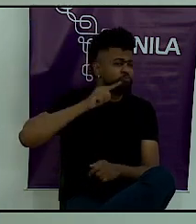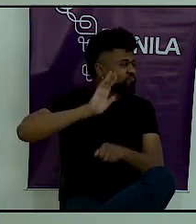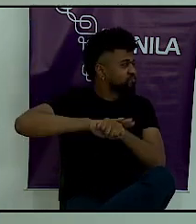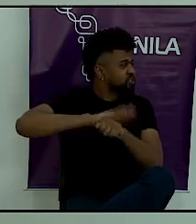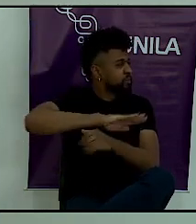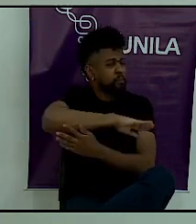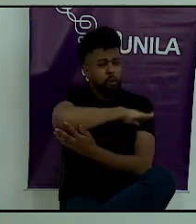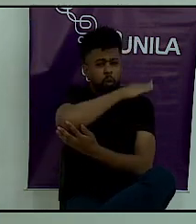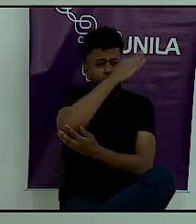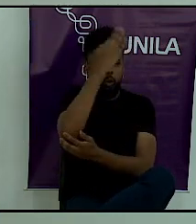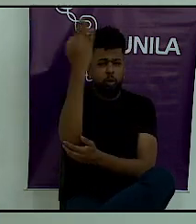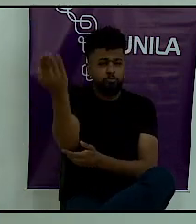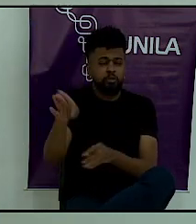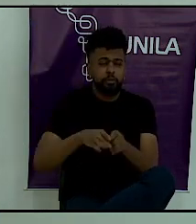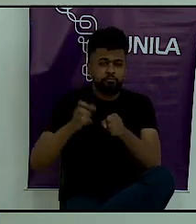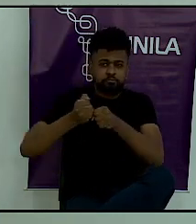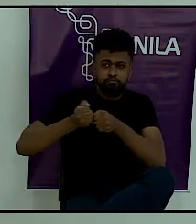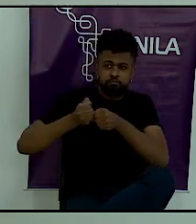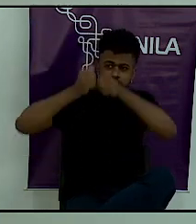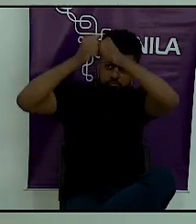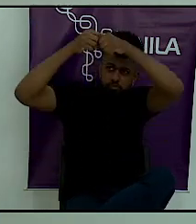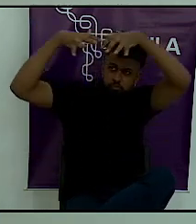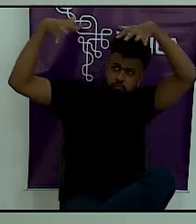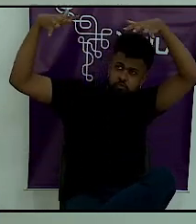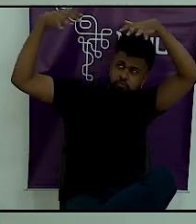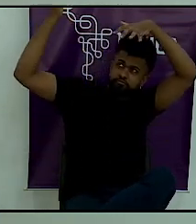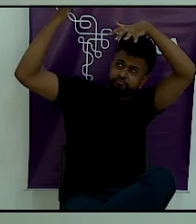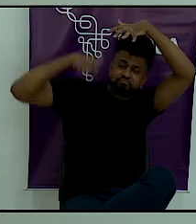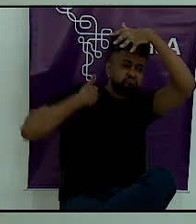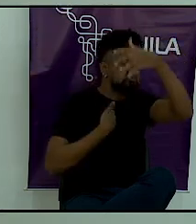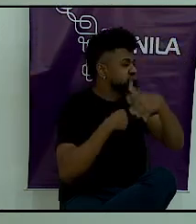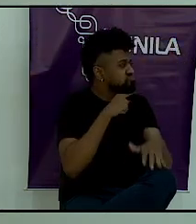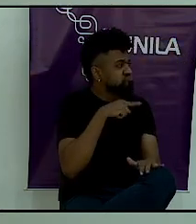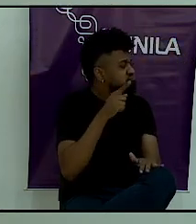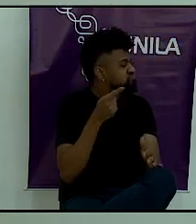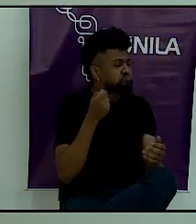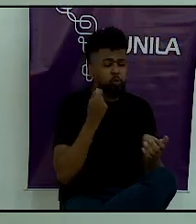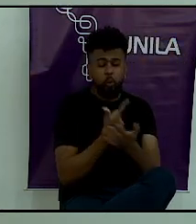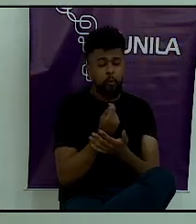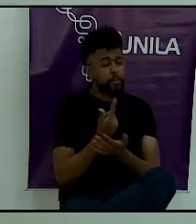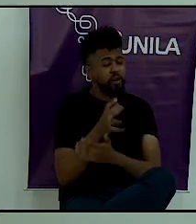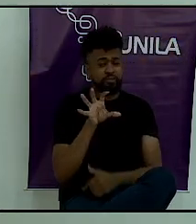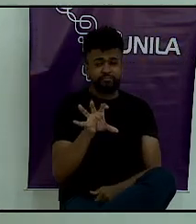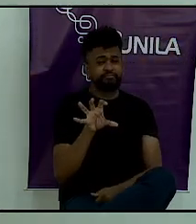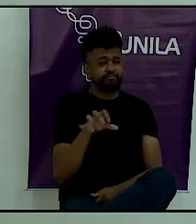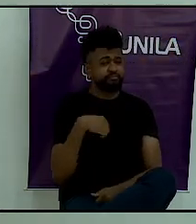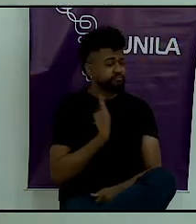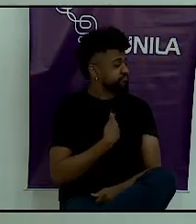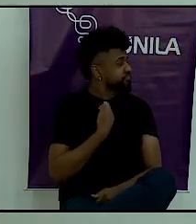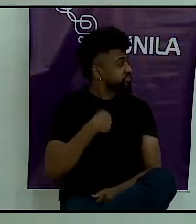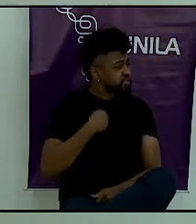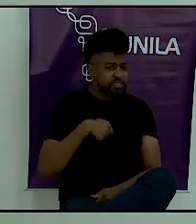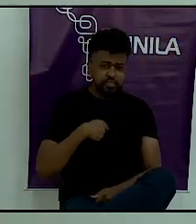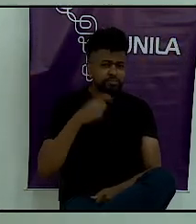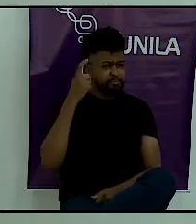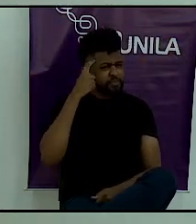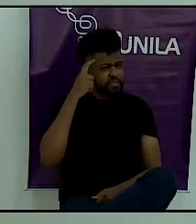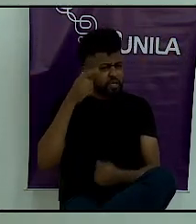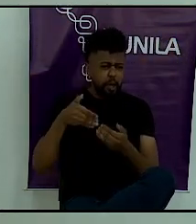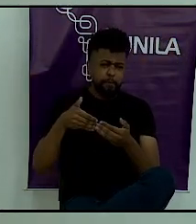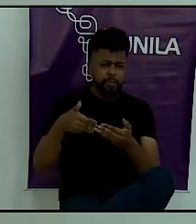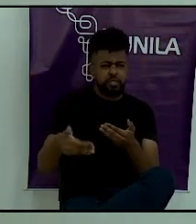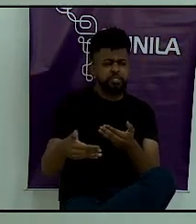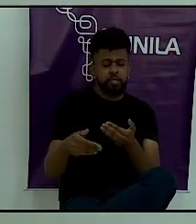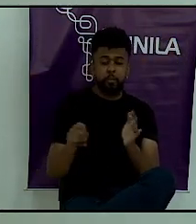né? Guarda-sol, e a gente nunca conseguiu fazer essas compras. Então a gente vai pensando a partir,